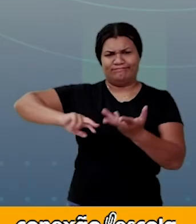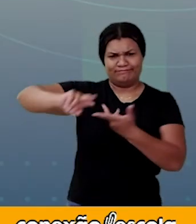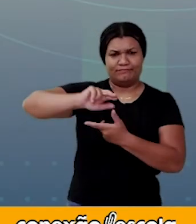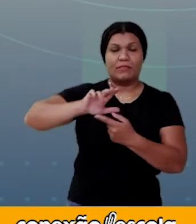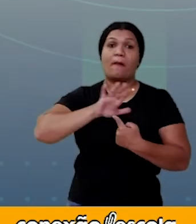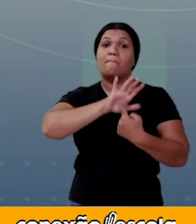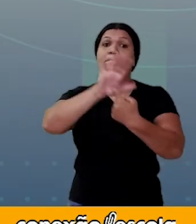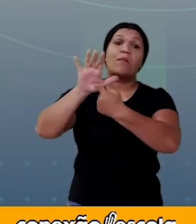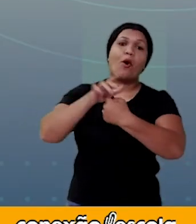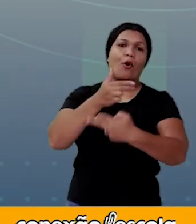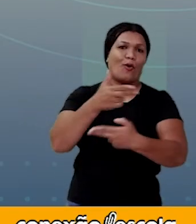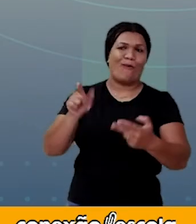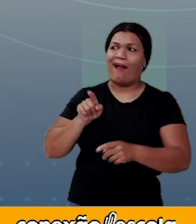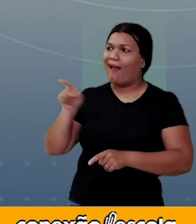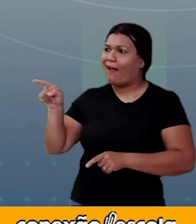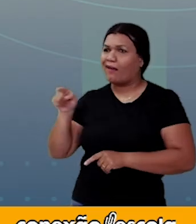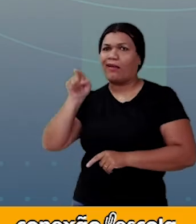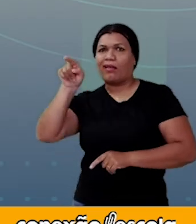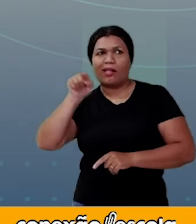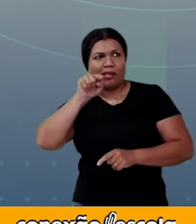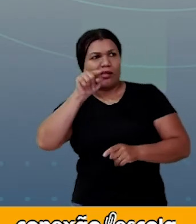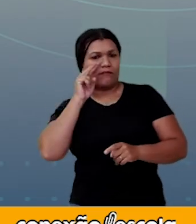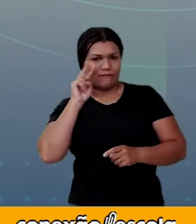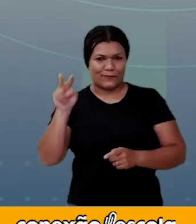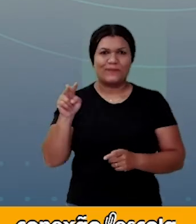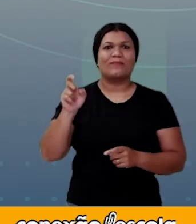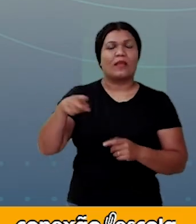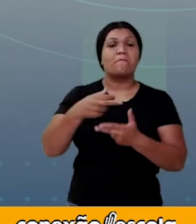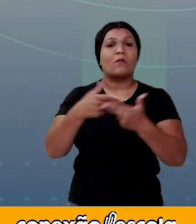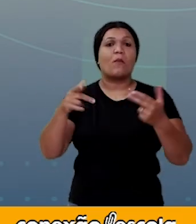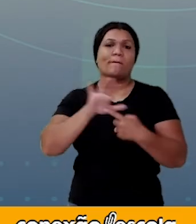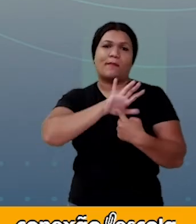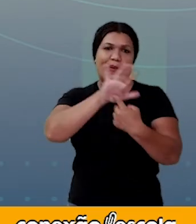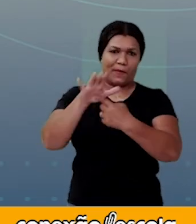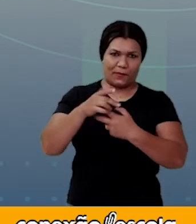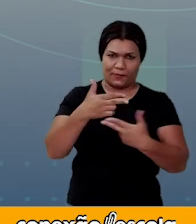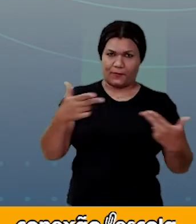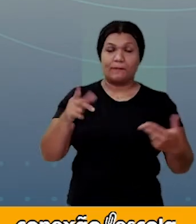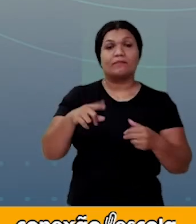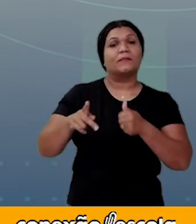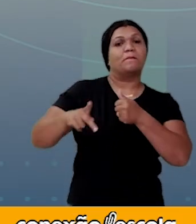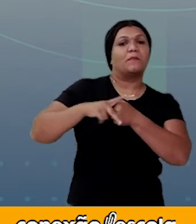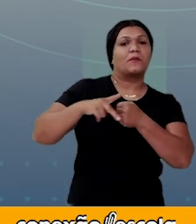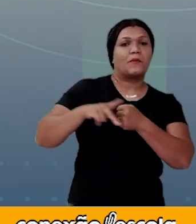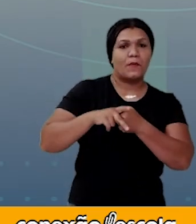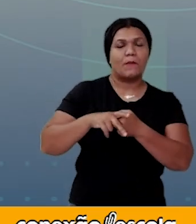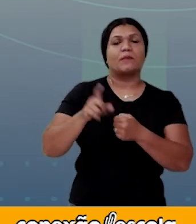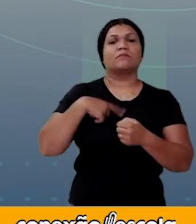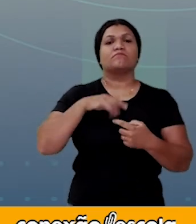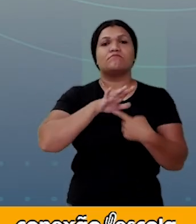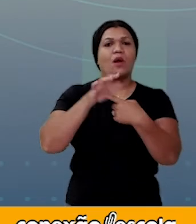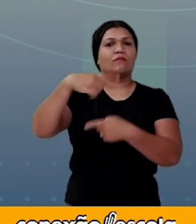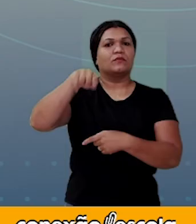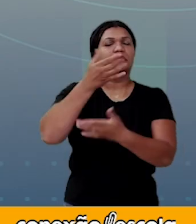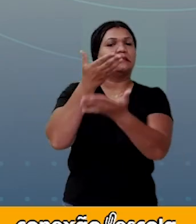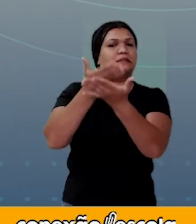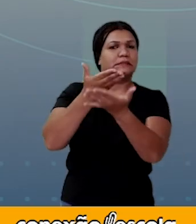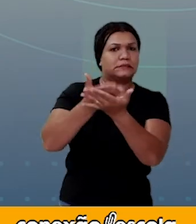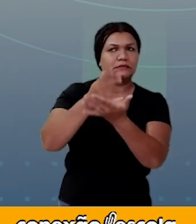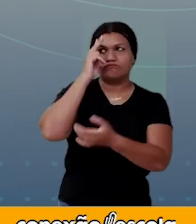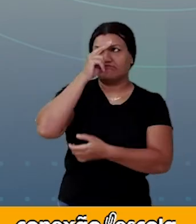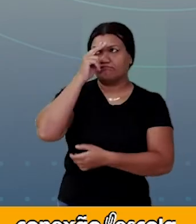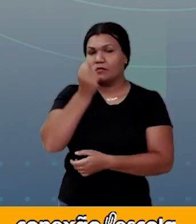demonstrando algo. Bem, então recordamos alguns pronomes, fica a dica aí para vocês